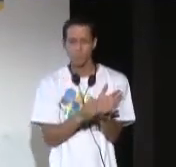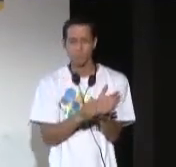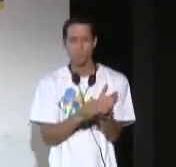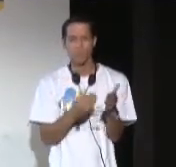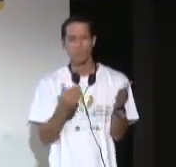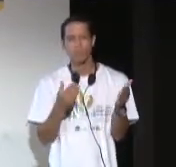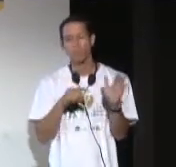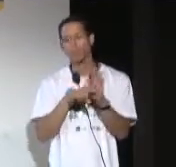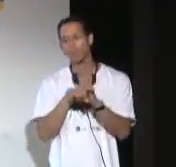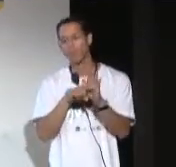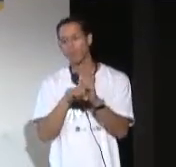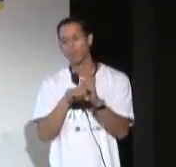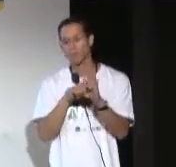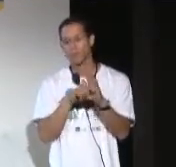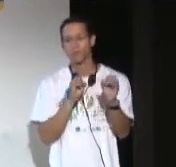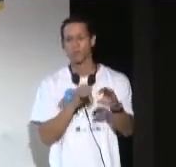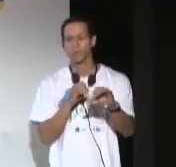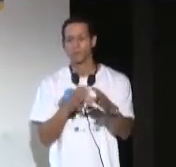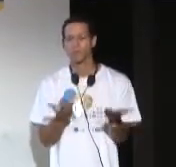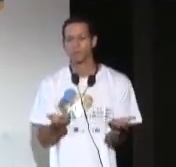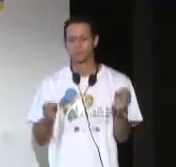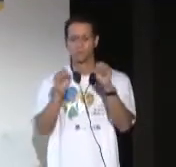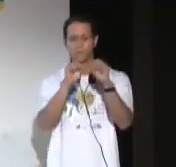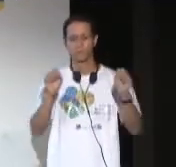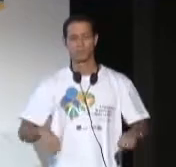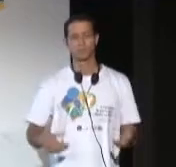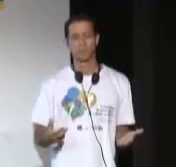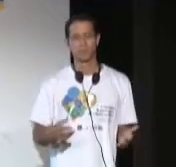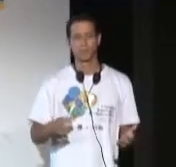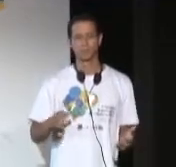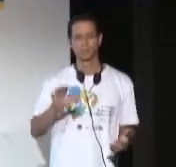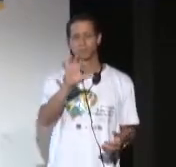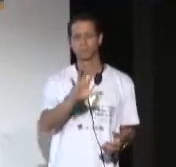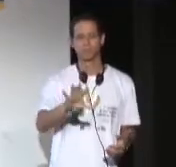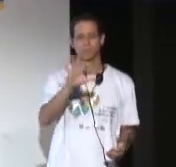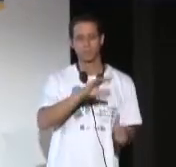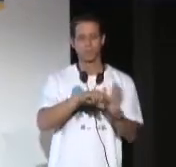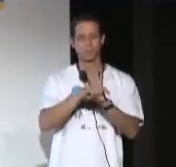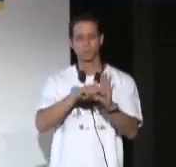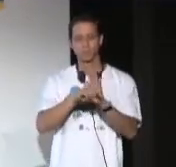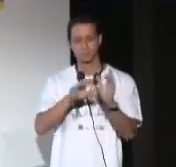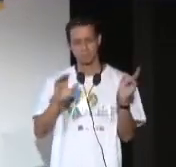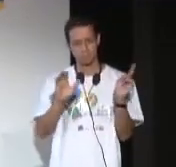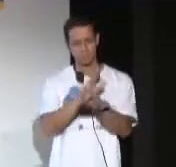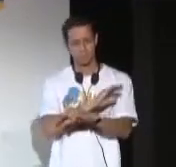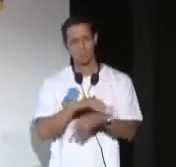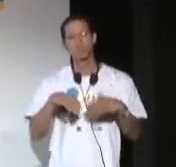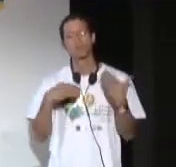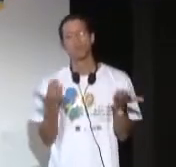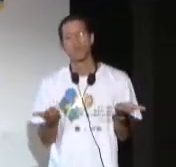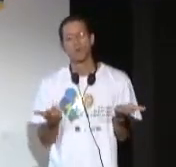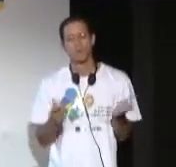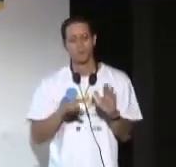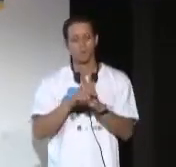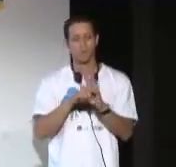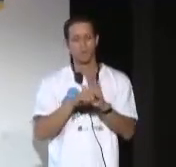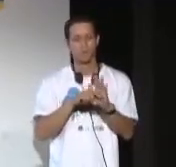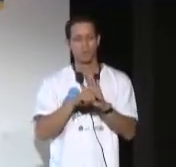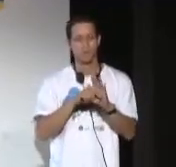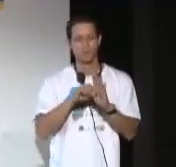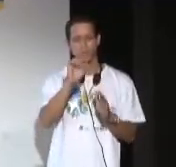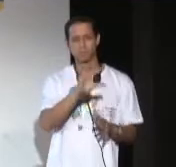você consegue, de fato, trazer isso para cada um dos currículos desenvolvidos. Dr. Goh,